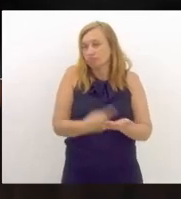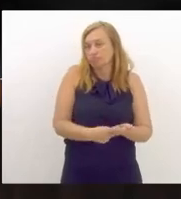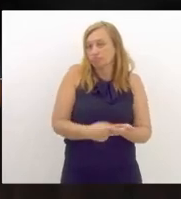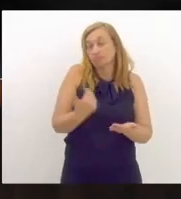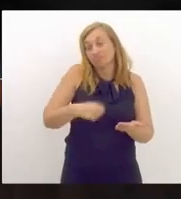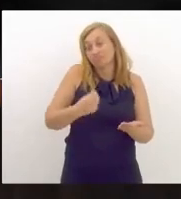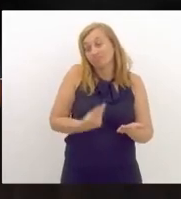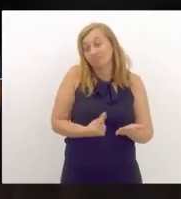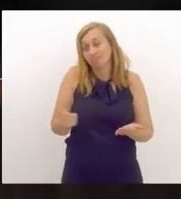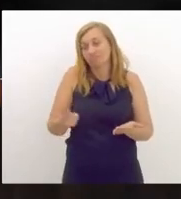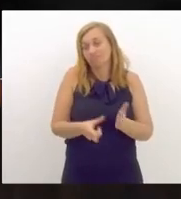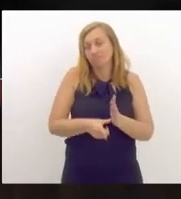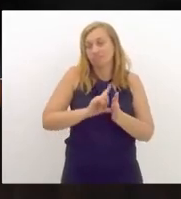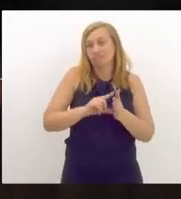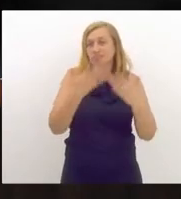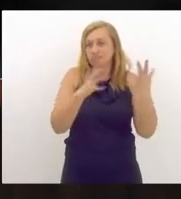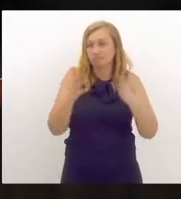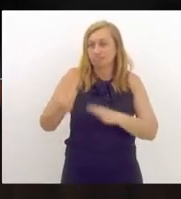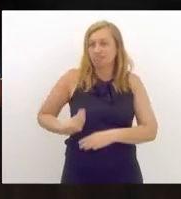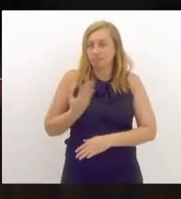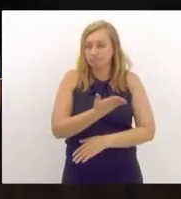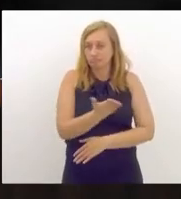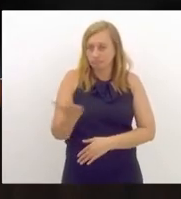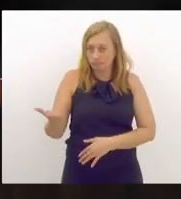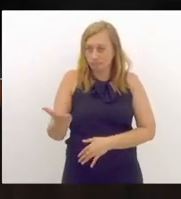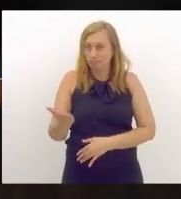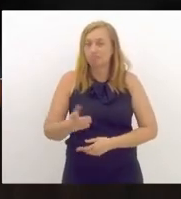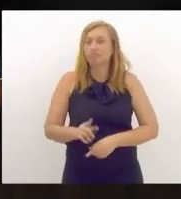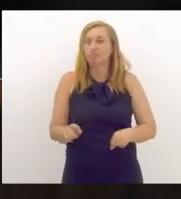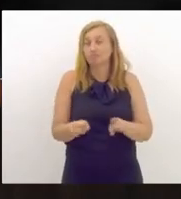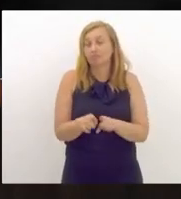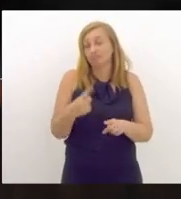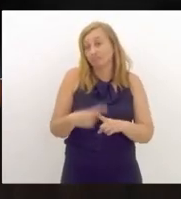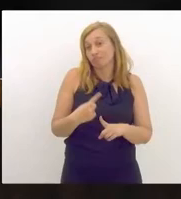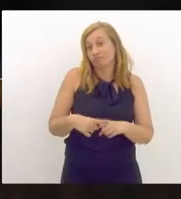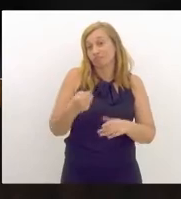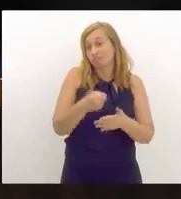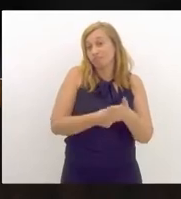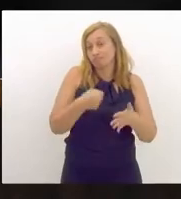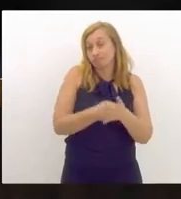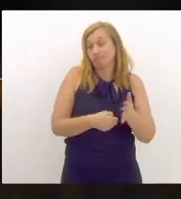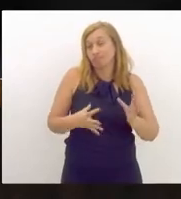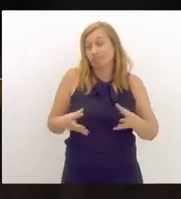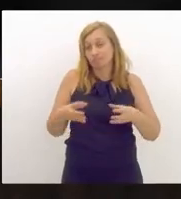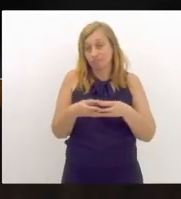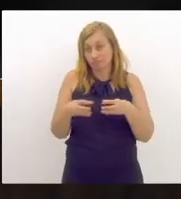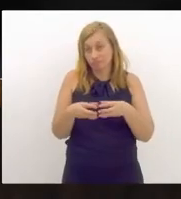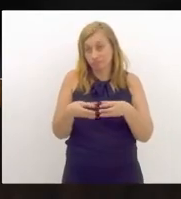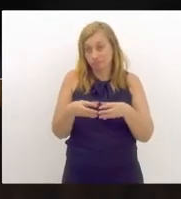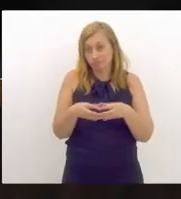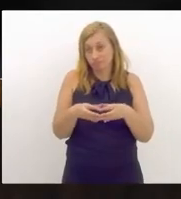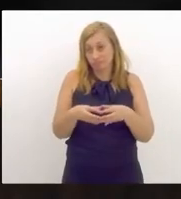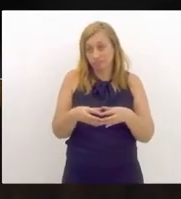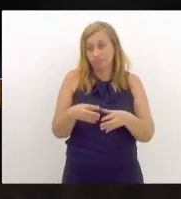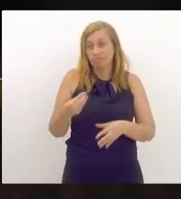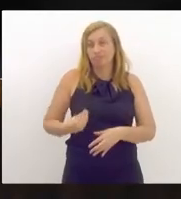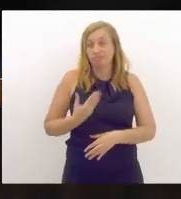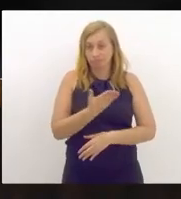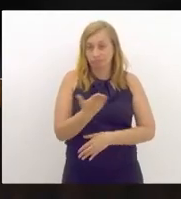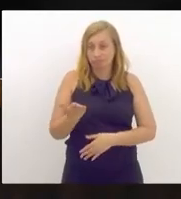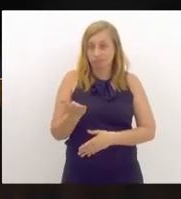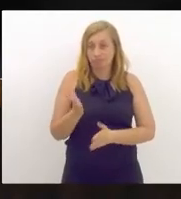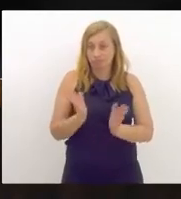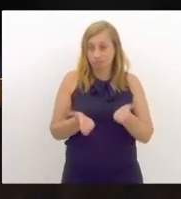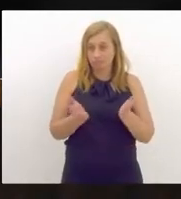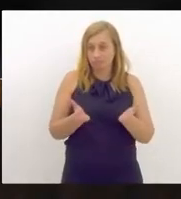me ausentar antes parabeniza a presença de cada um e cada uma que também porque essa luta é coletiva e o fato da presença de vocês aqui hoje